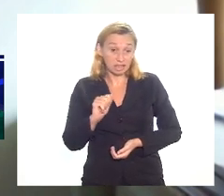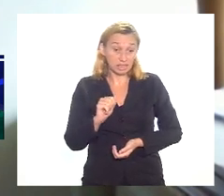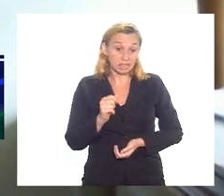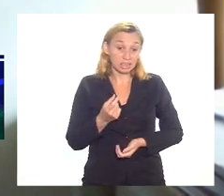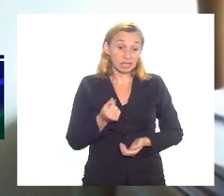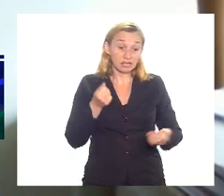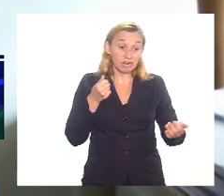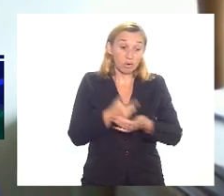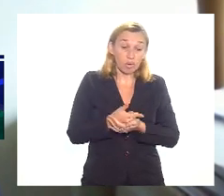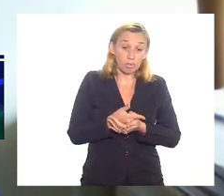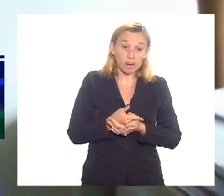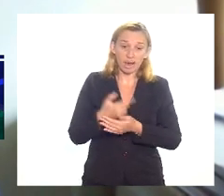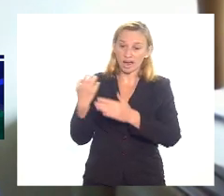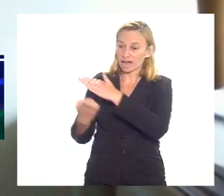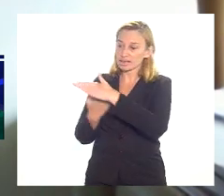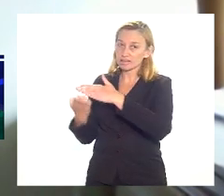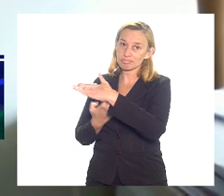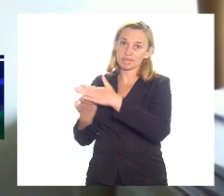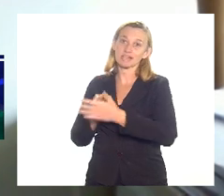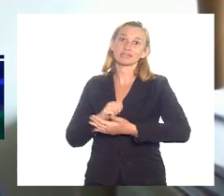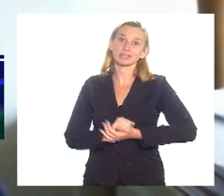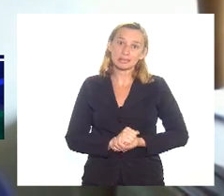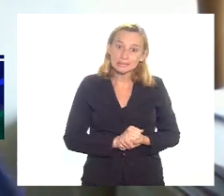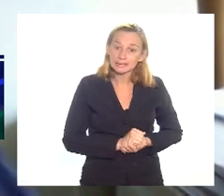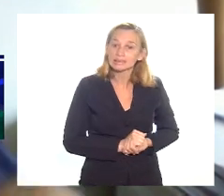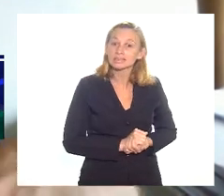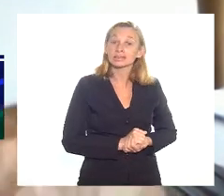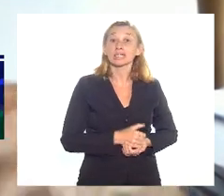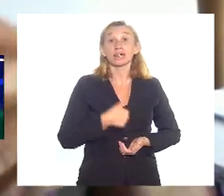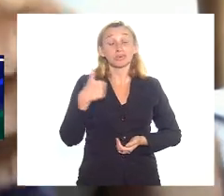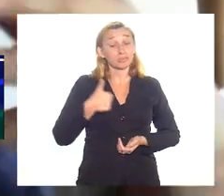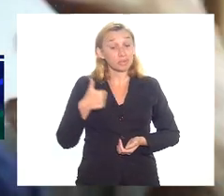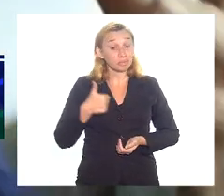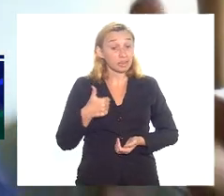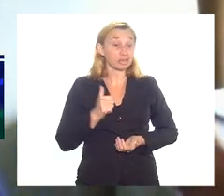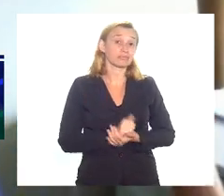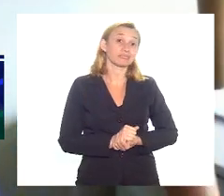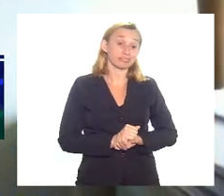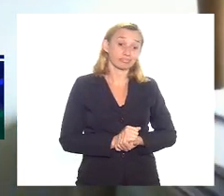às concessionárias. Então, primeiro, é para